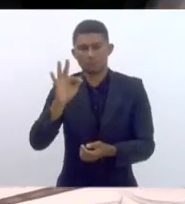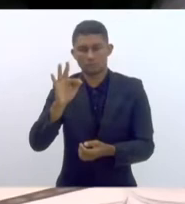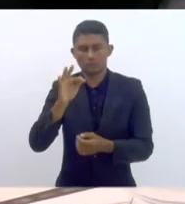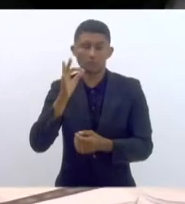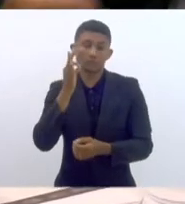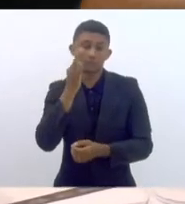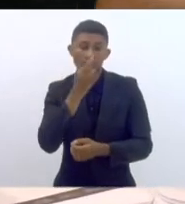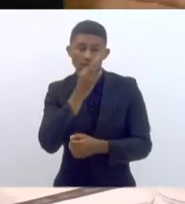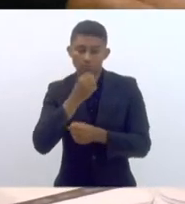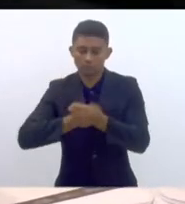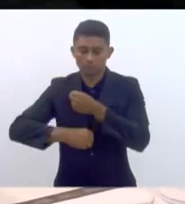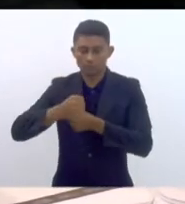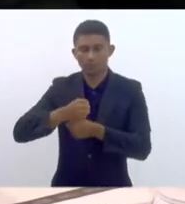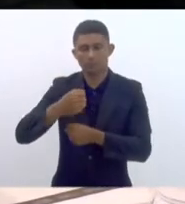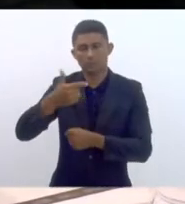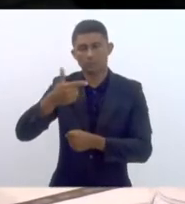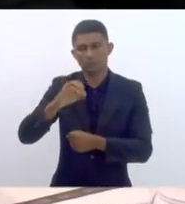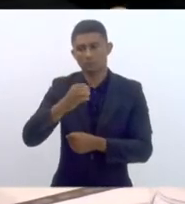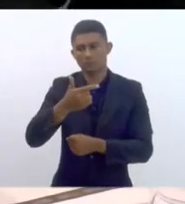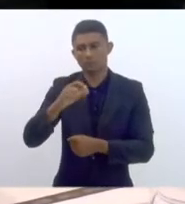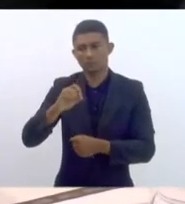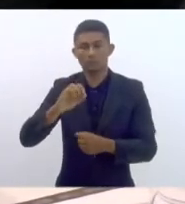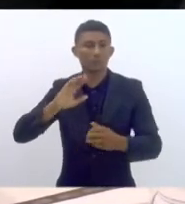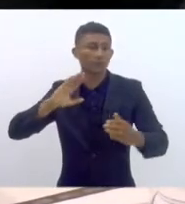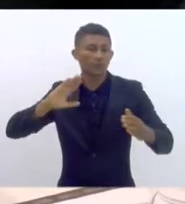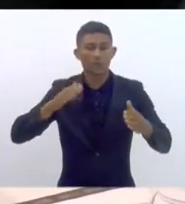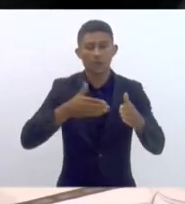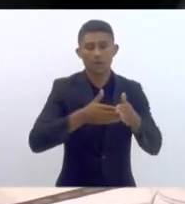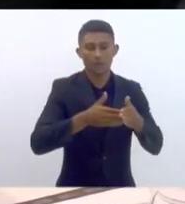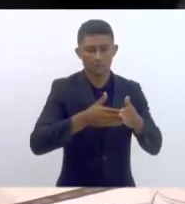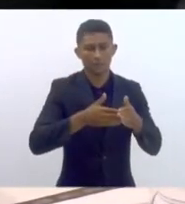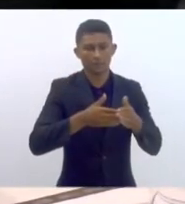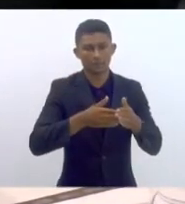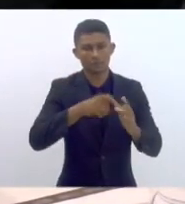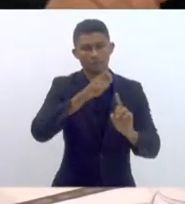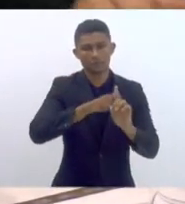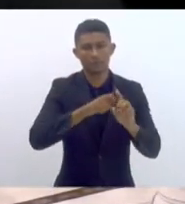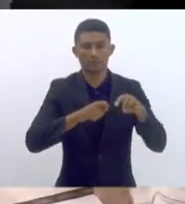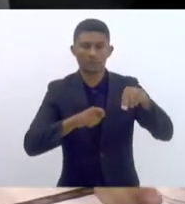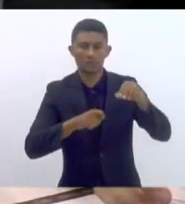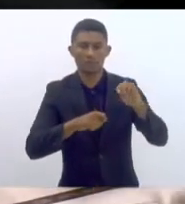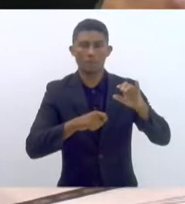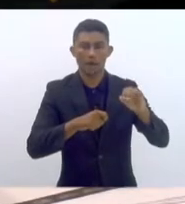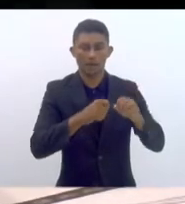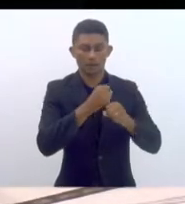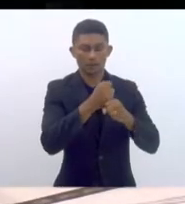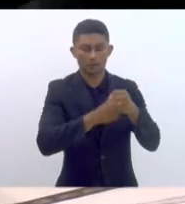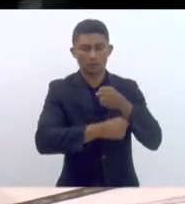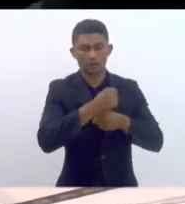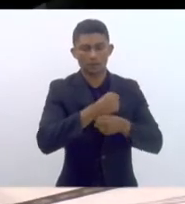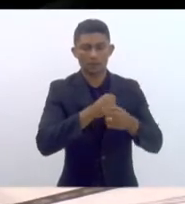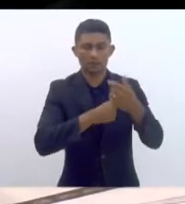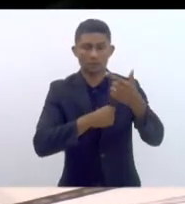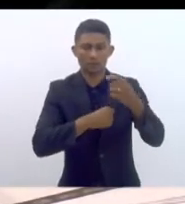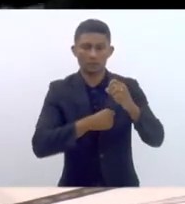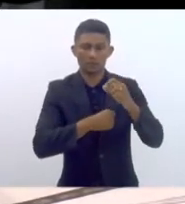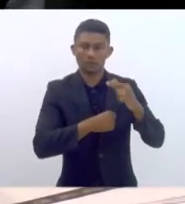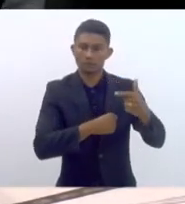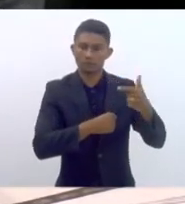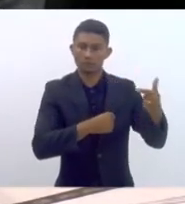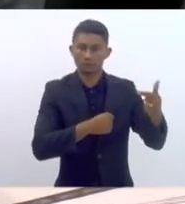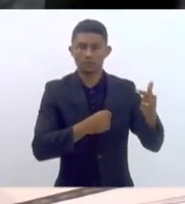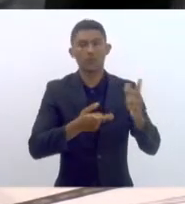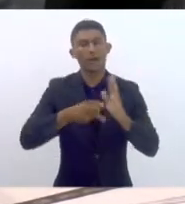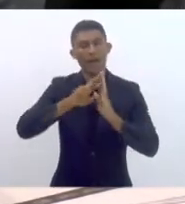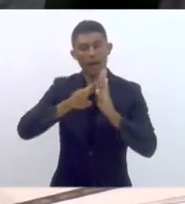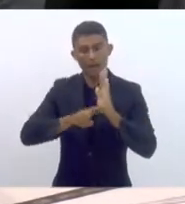20, de setembro de 20 até maio de 22, a gente vem controlando a dívida ainda na regra do regime antigo. Sim.